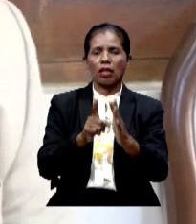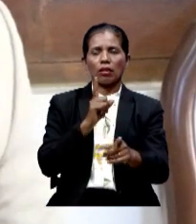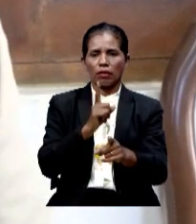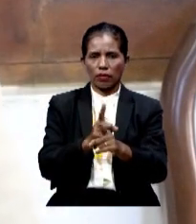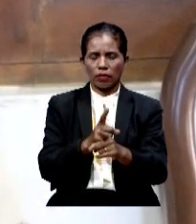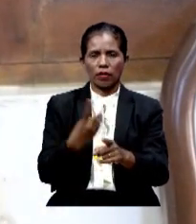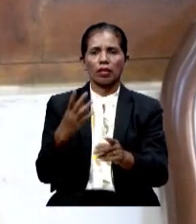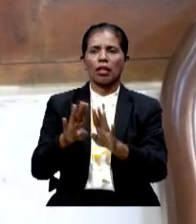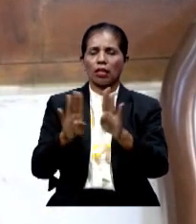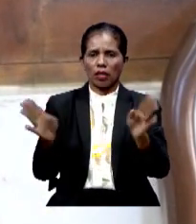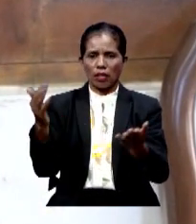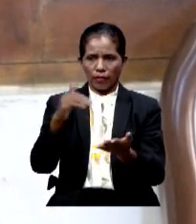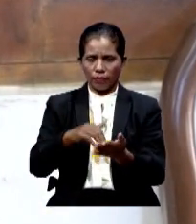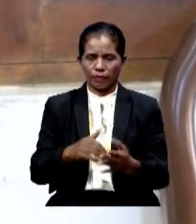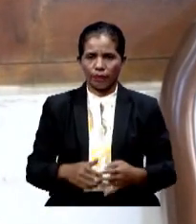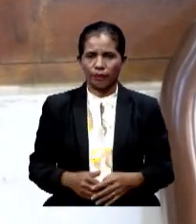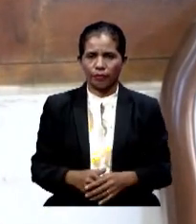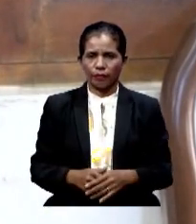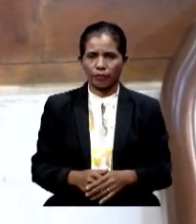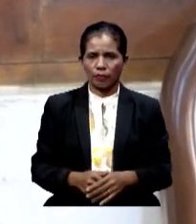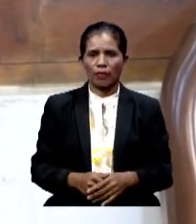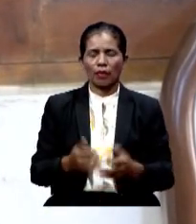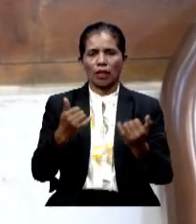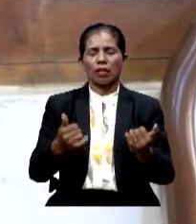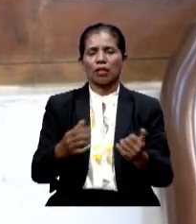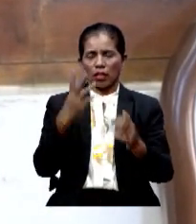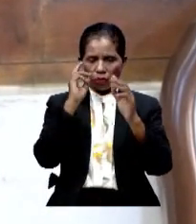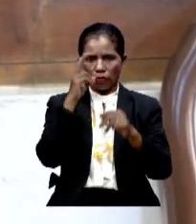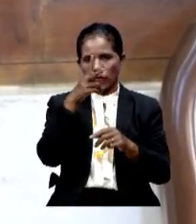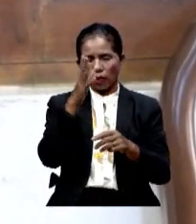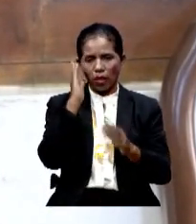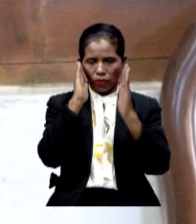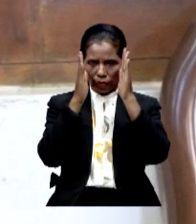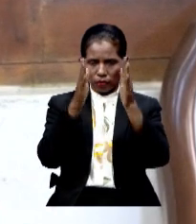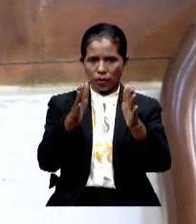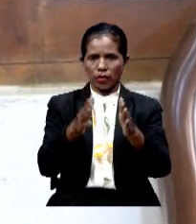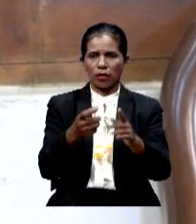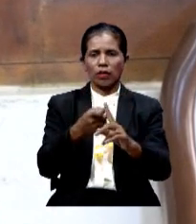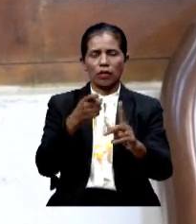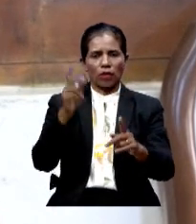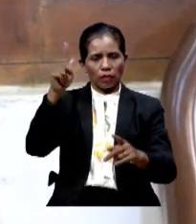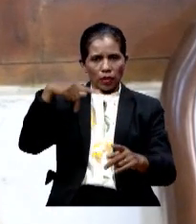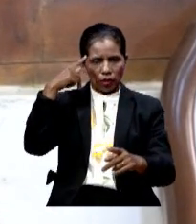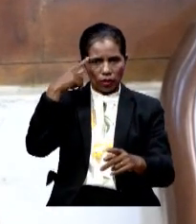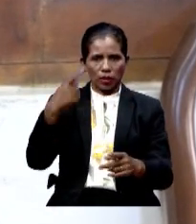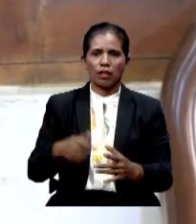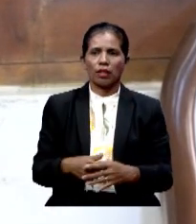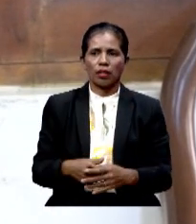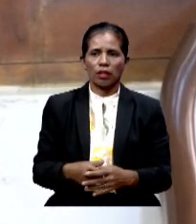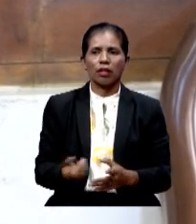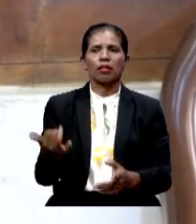bela reativa filafal. E não é um ponto de vista jurídico. Agora, ponto de vista político, não